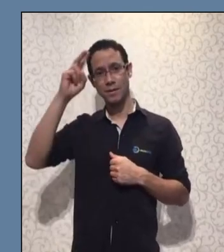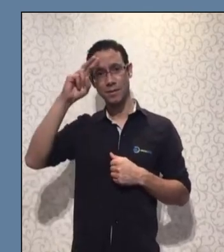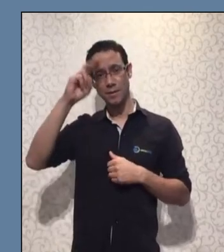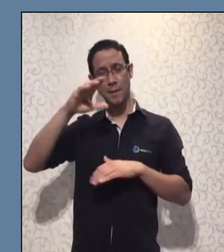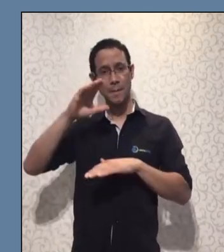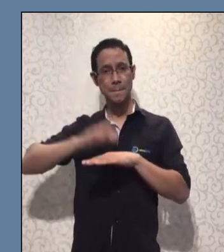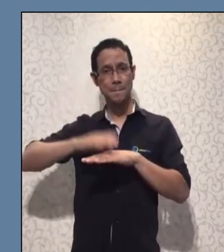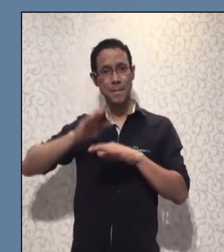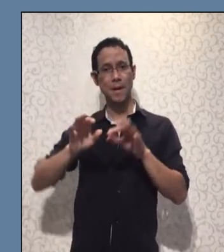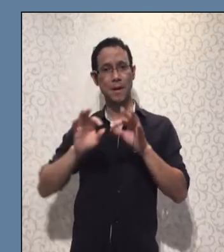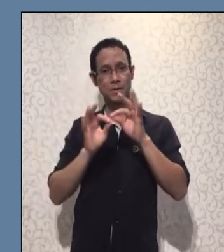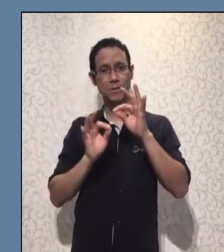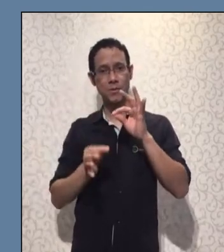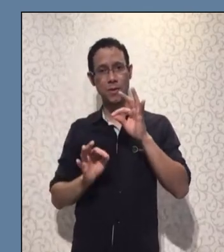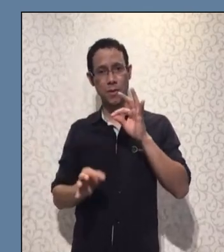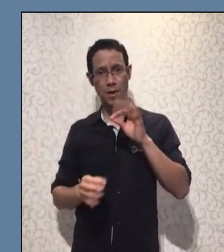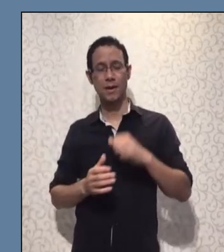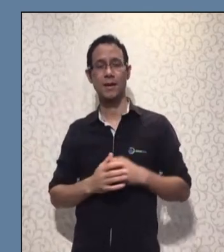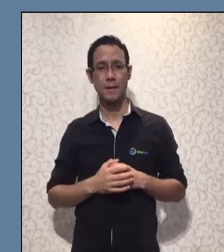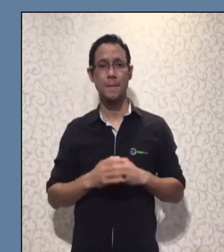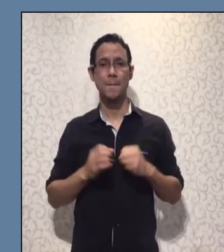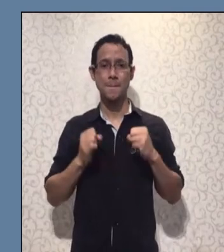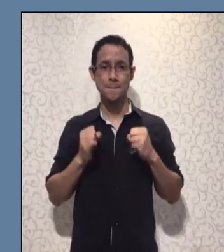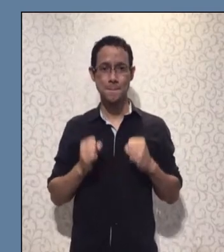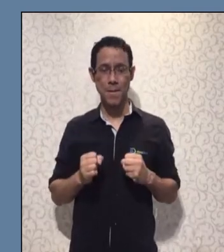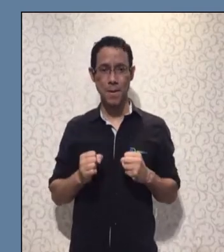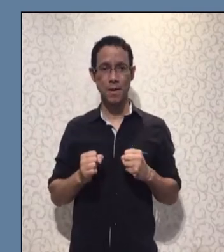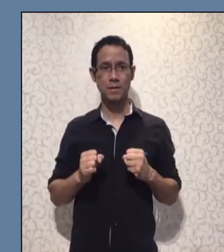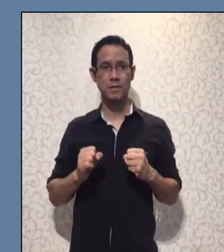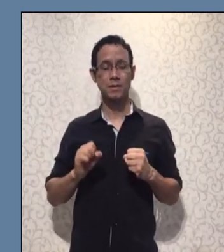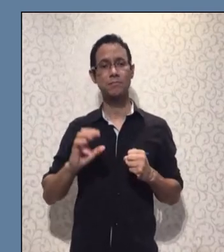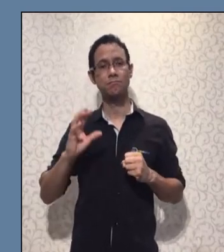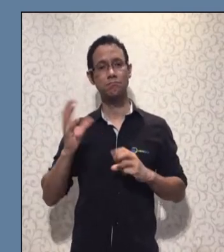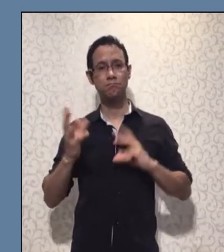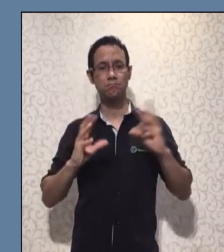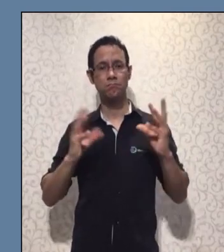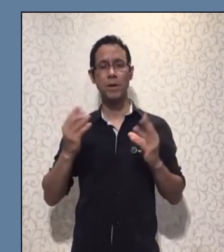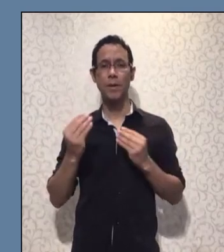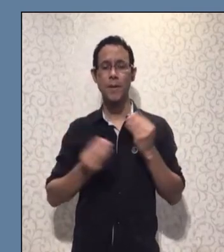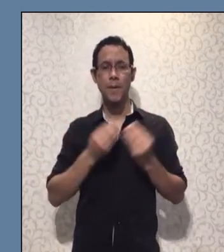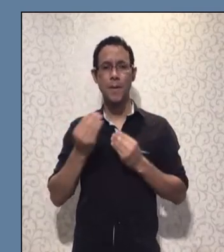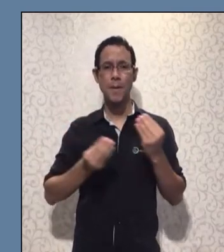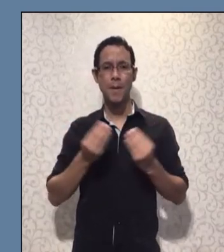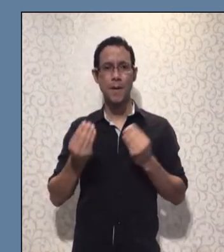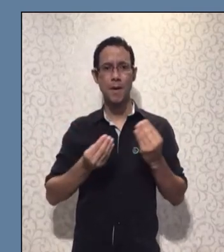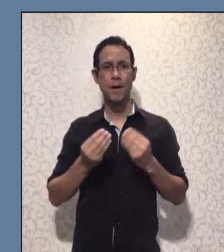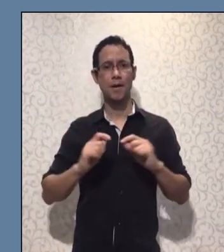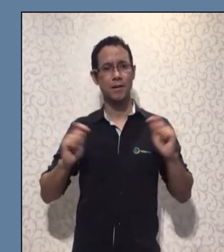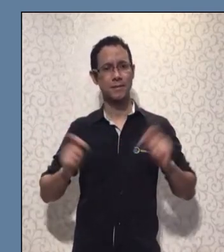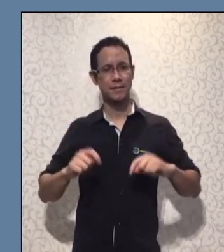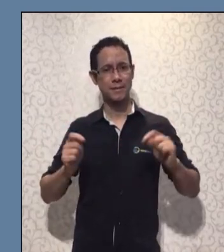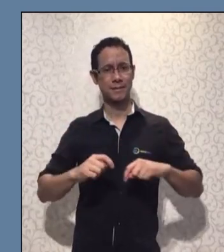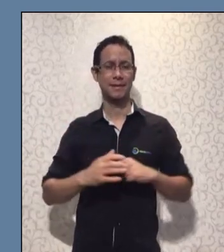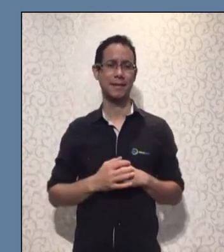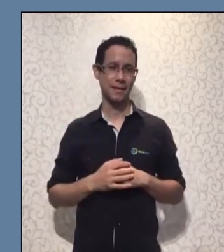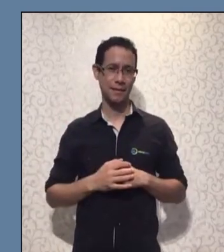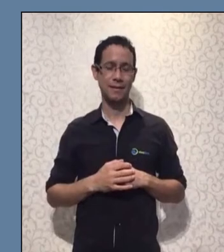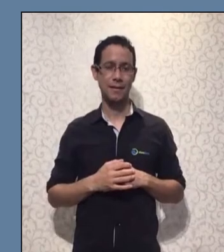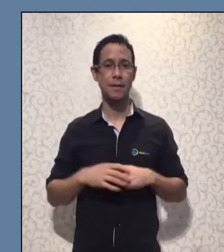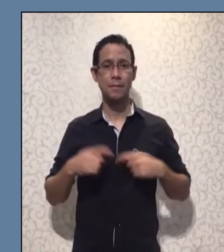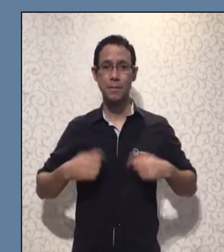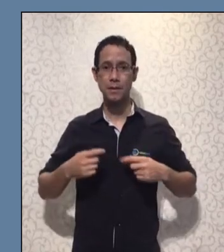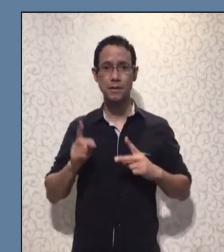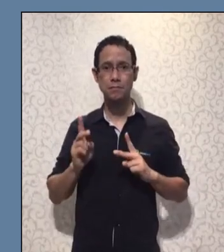né? Que pode alimentar eventos, mas ela não pode ser eventual, né? Eu acho que ela tem que estar sempre a